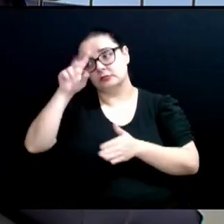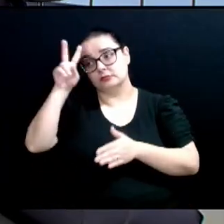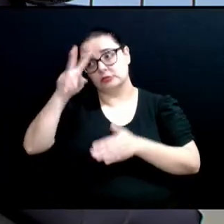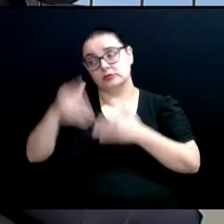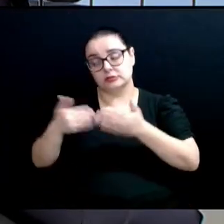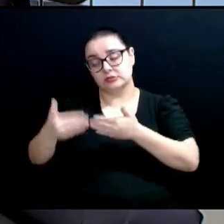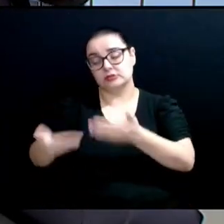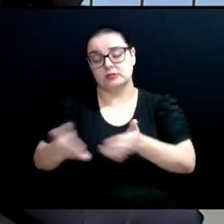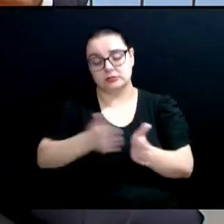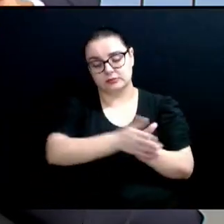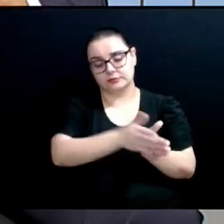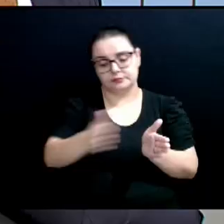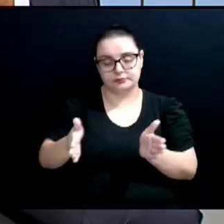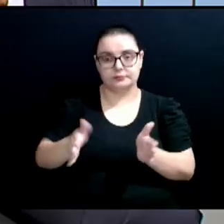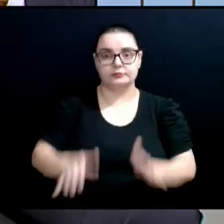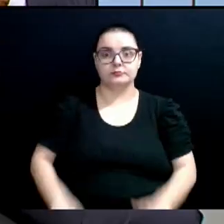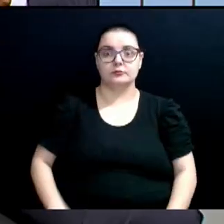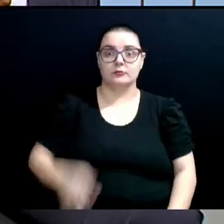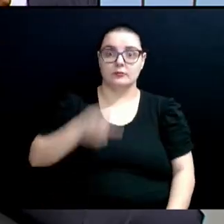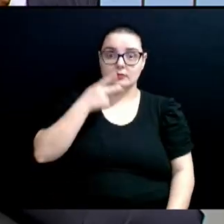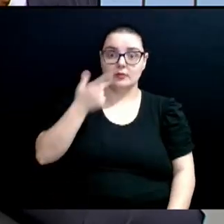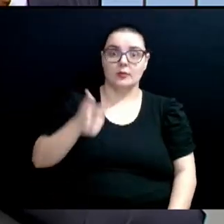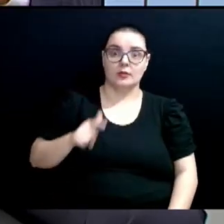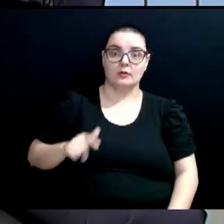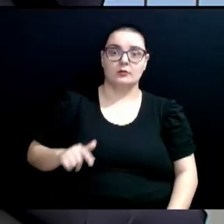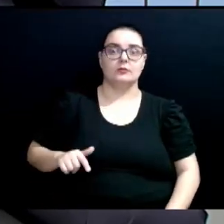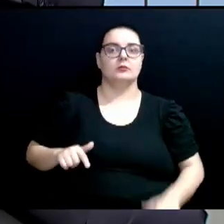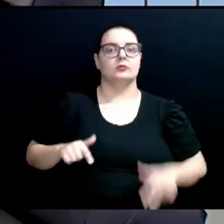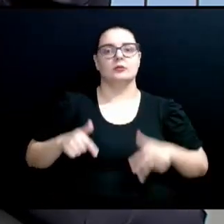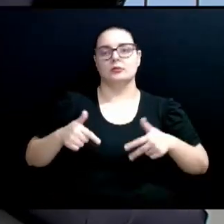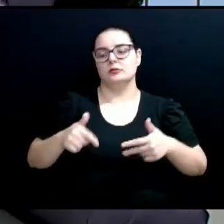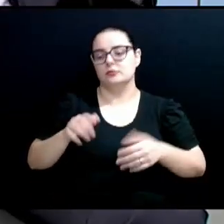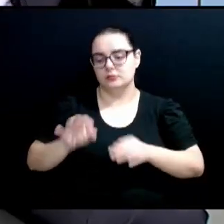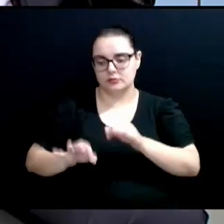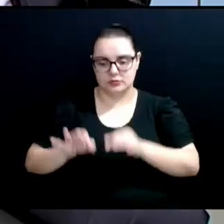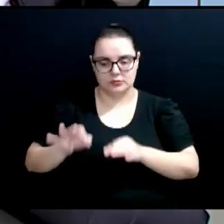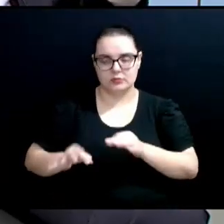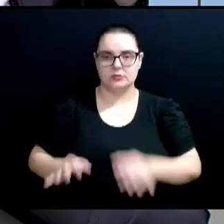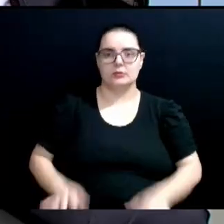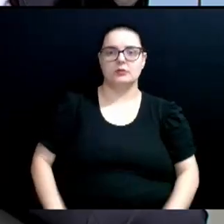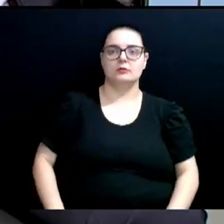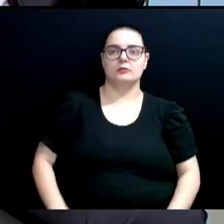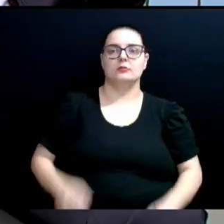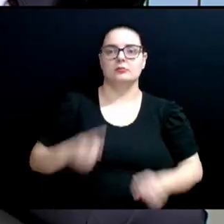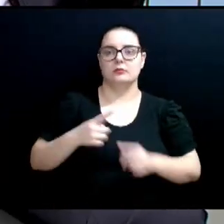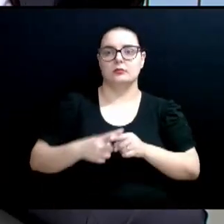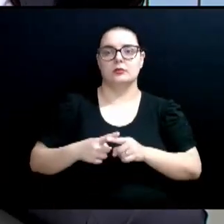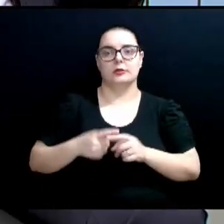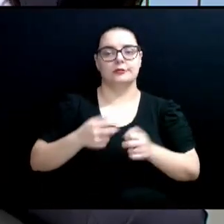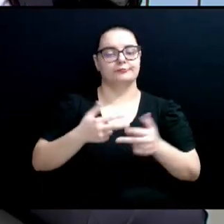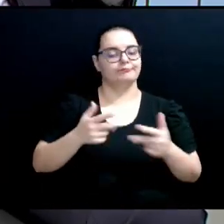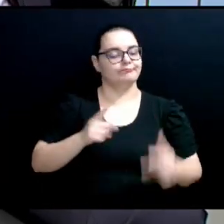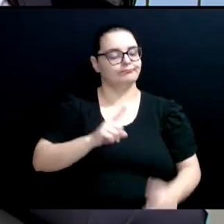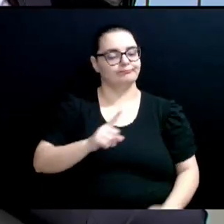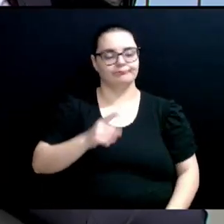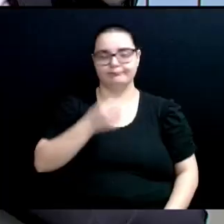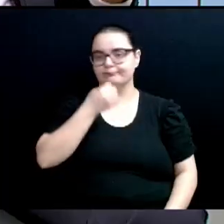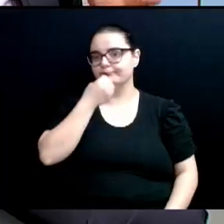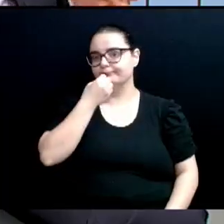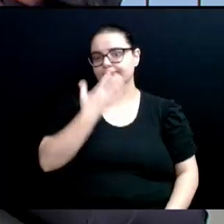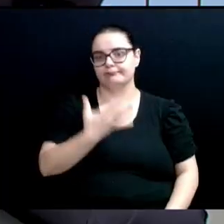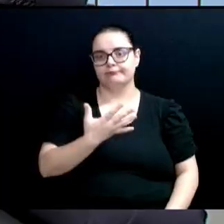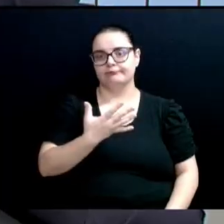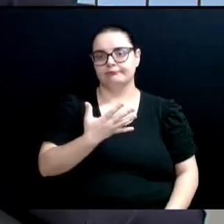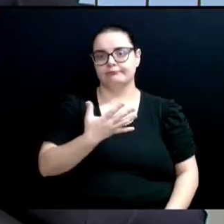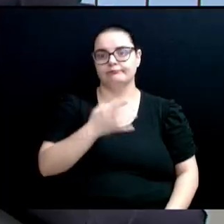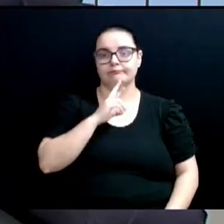mas repito, essa questão do ativismo judicial é porque as coisas não foram bem resolvidas